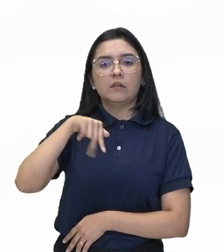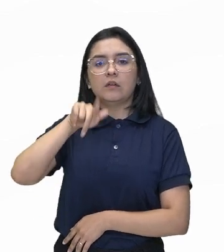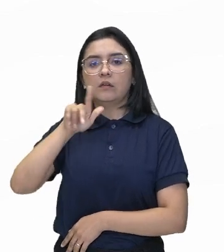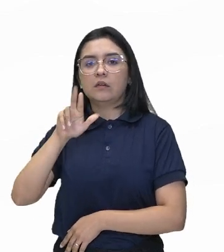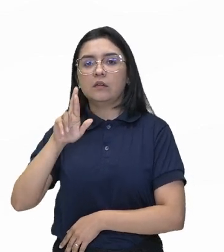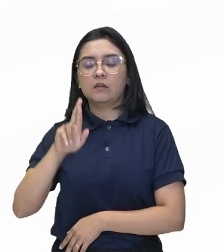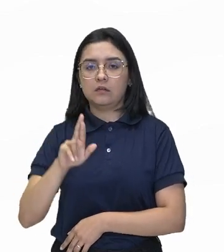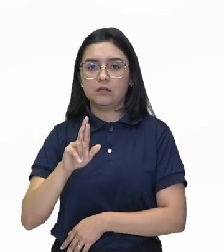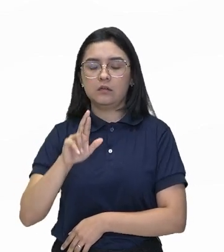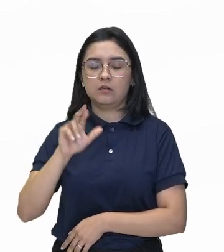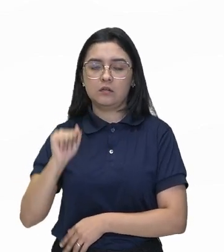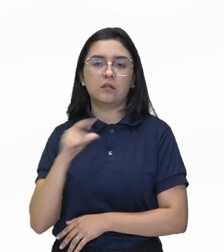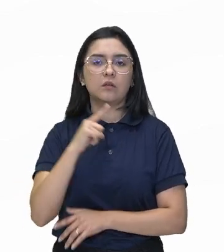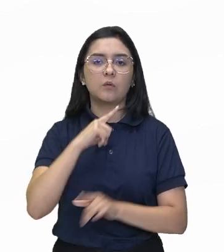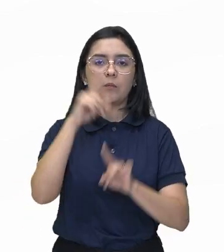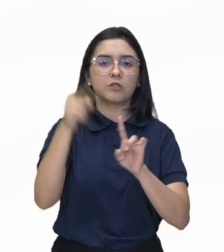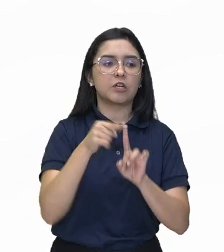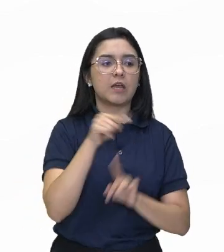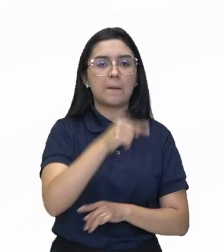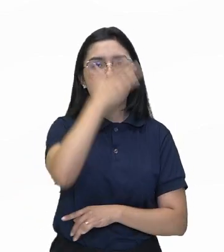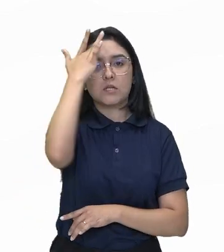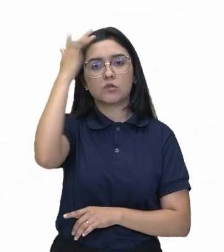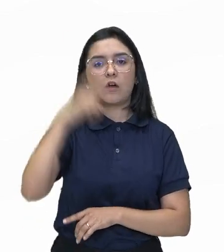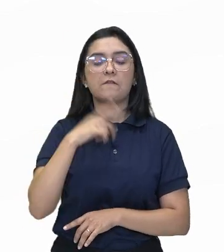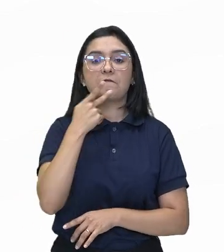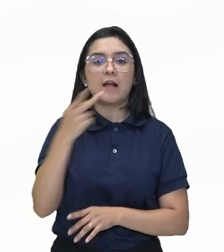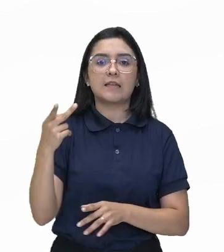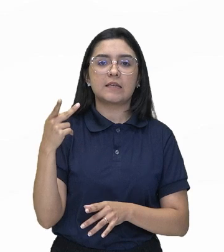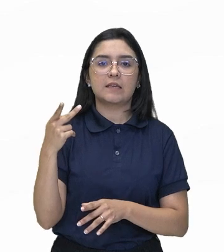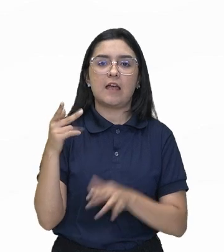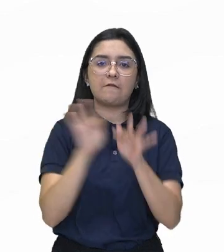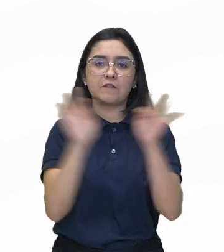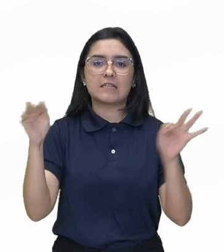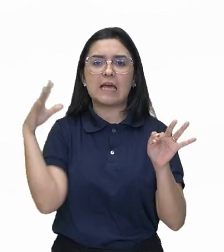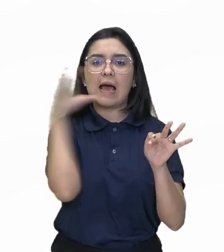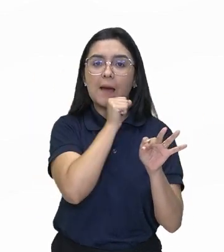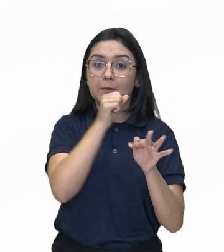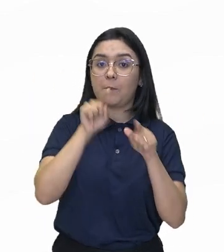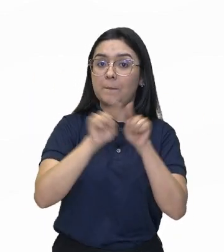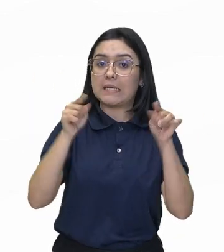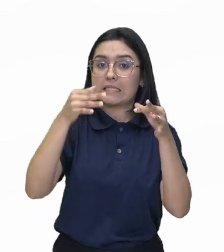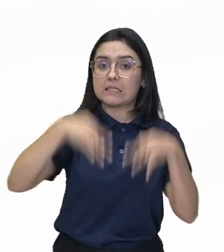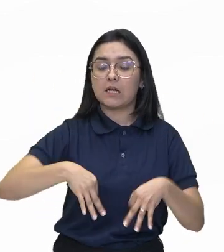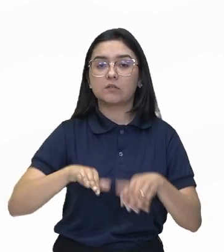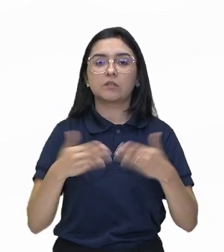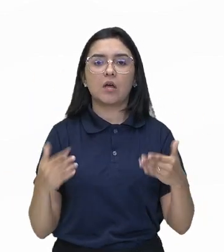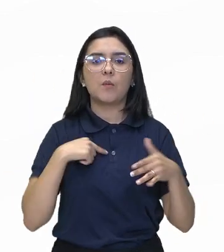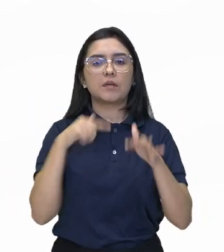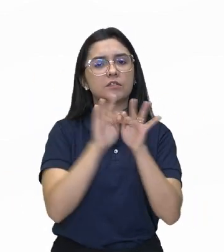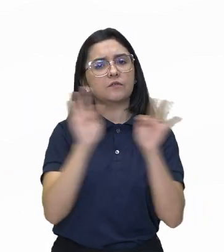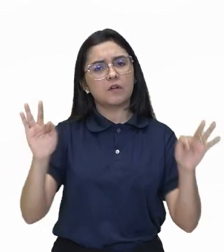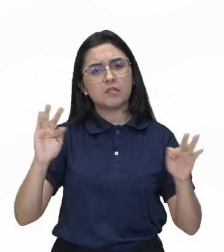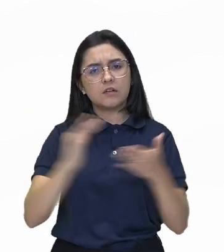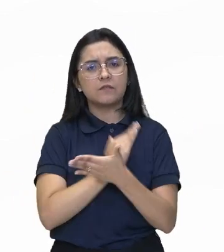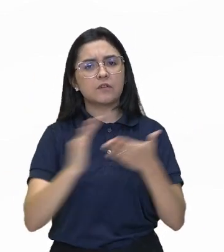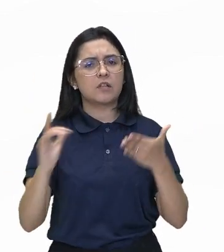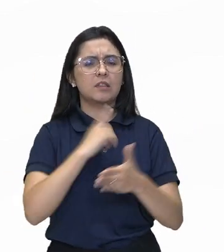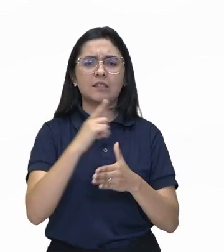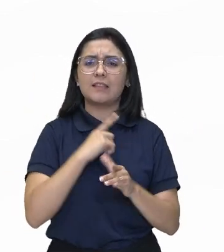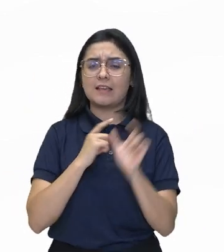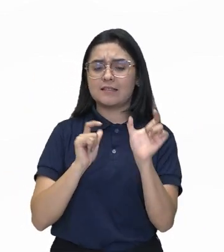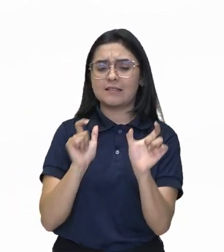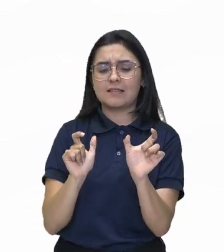objetivo de fazer com que a pessoa fale corretamente a frase. As frases geralmente têm muitas